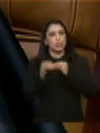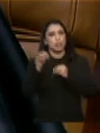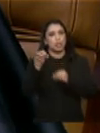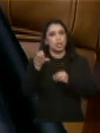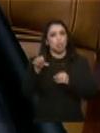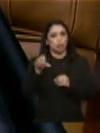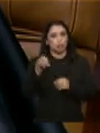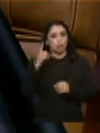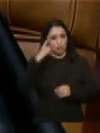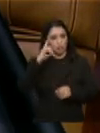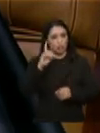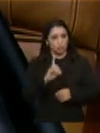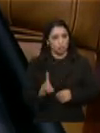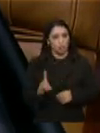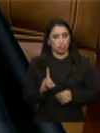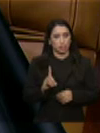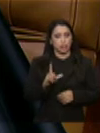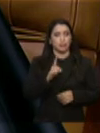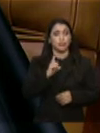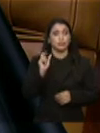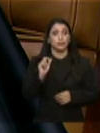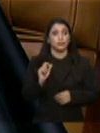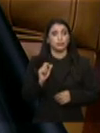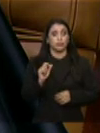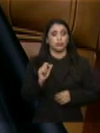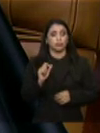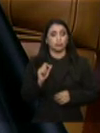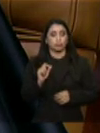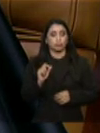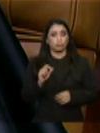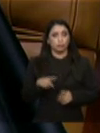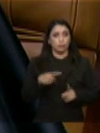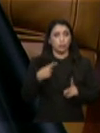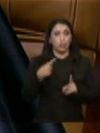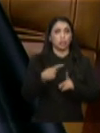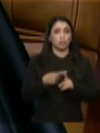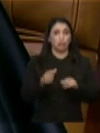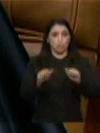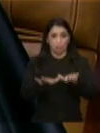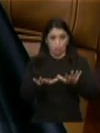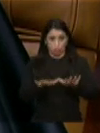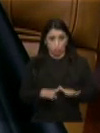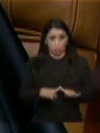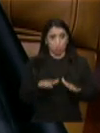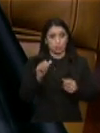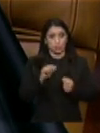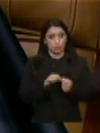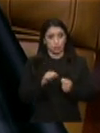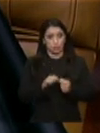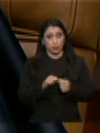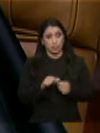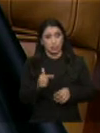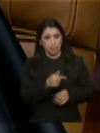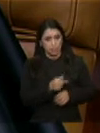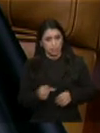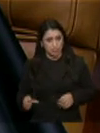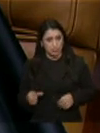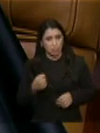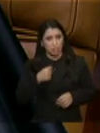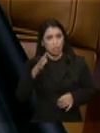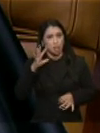as razões trazidas pelos representantes dos contribuintes em audiências realizadas nessa semana, cheguei à